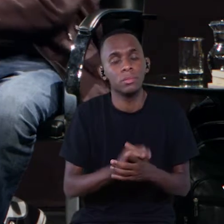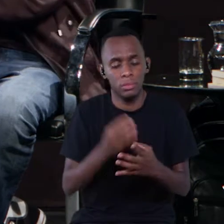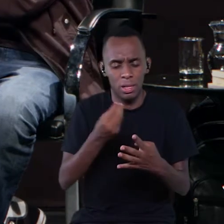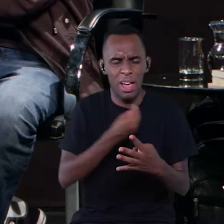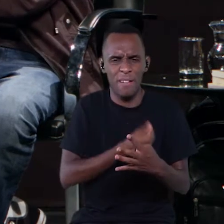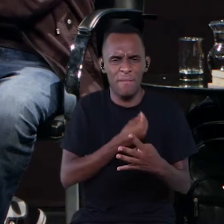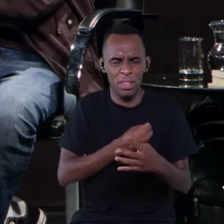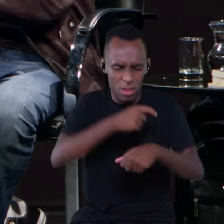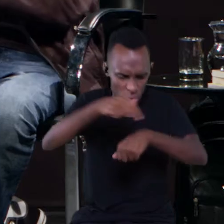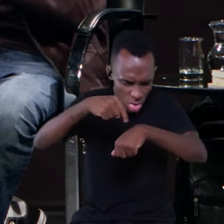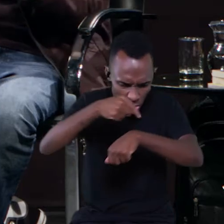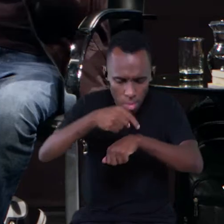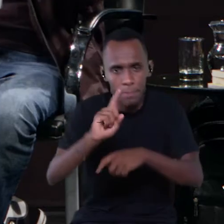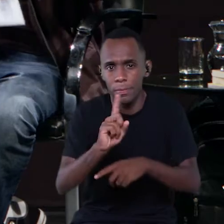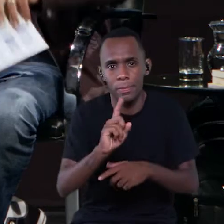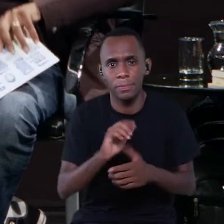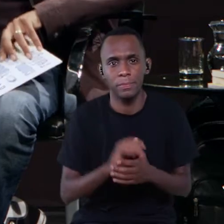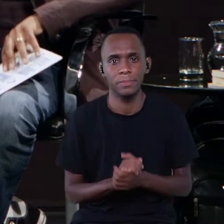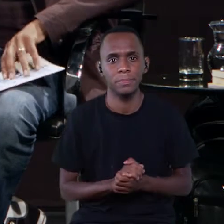como Relógio.